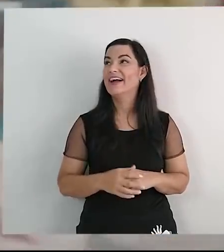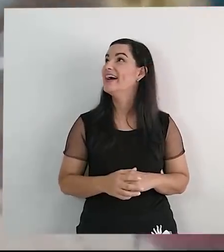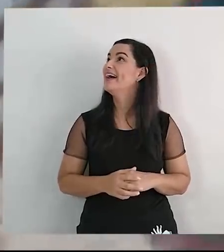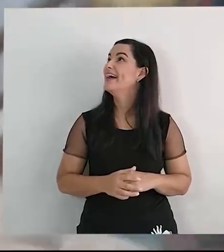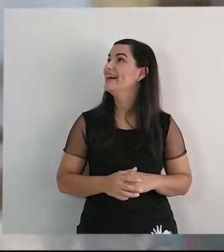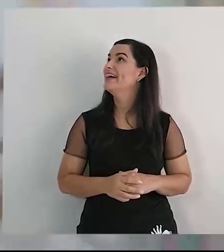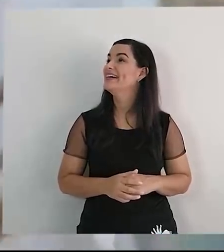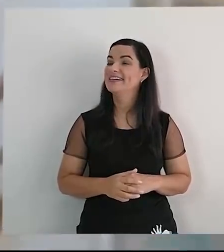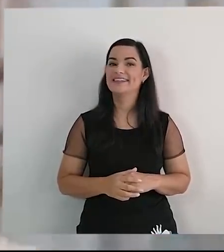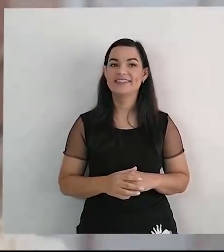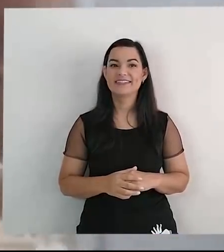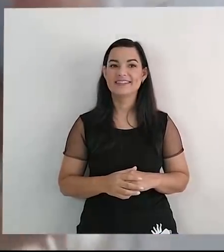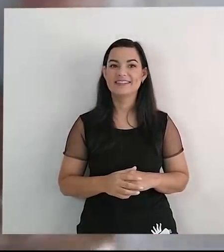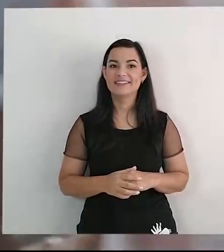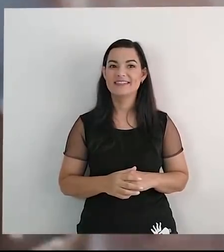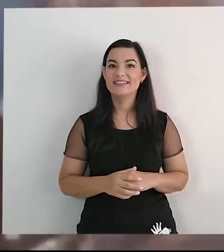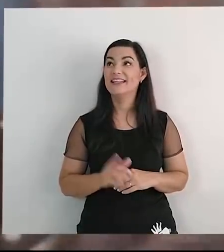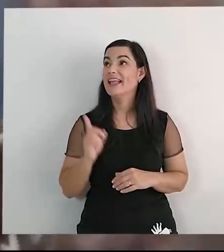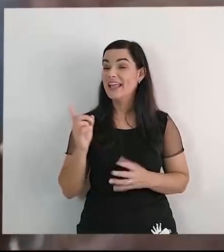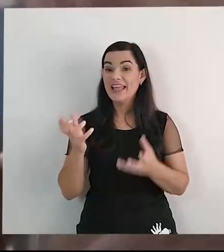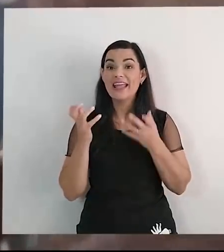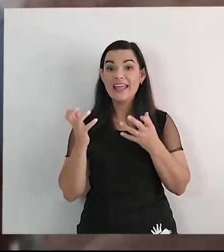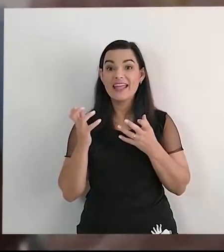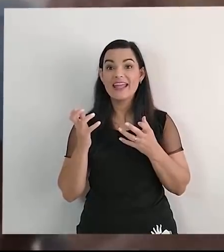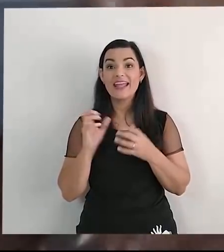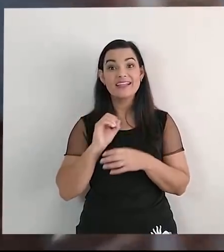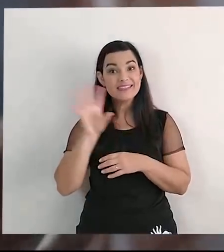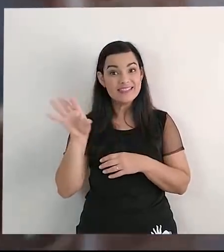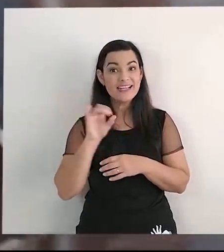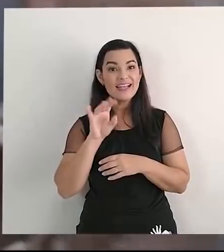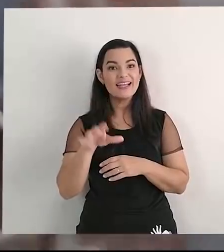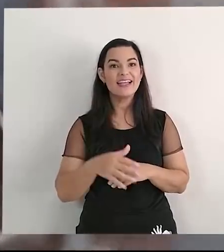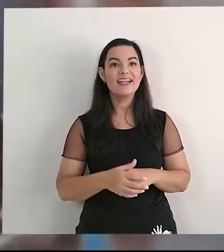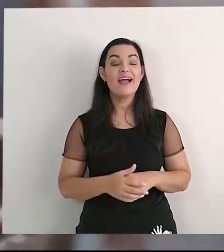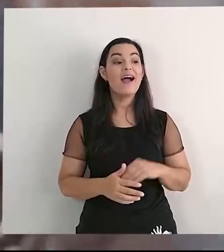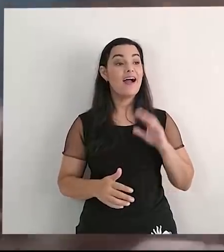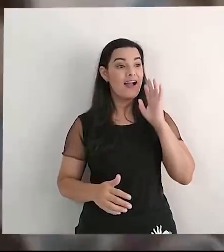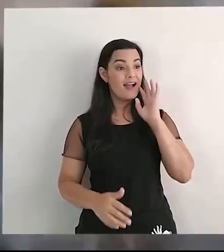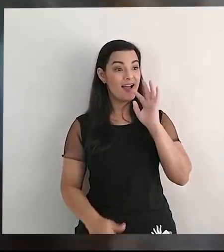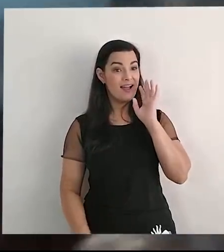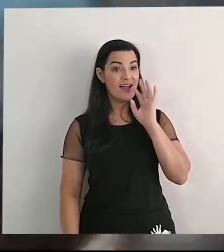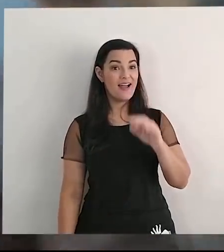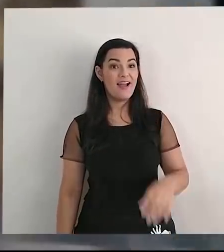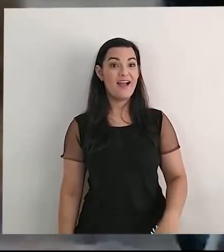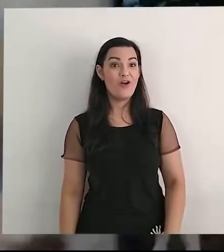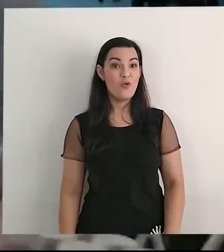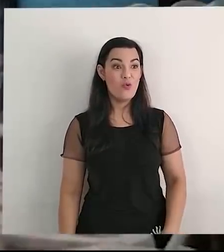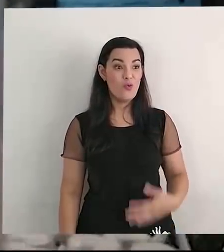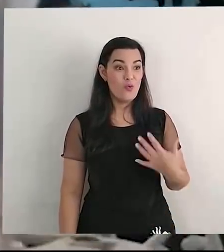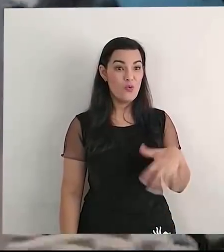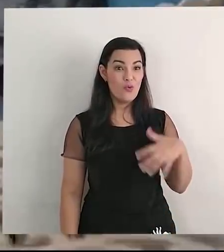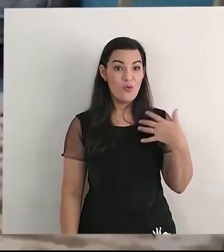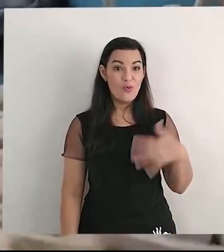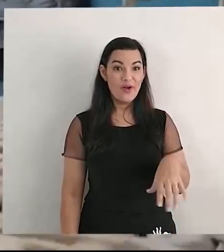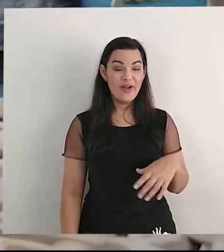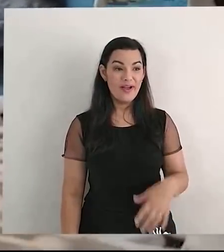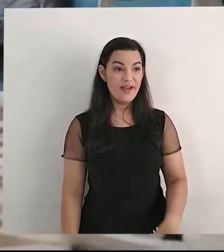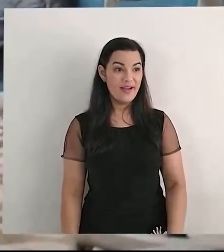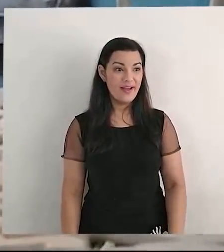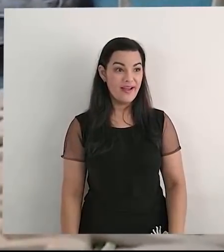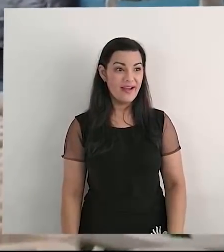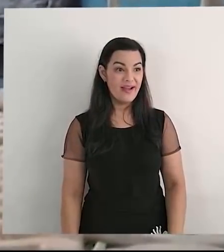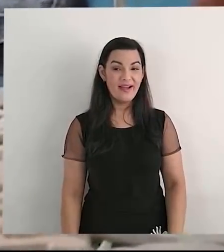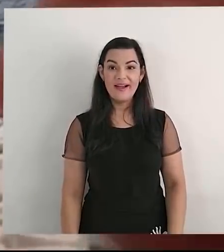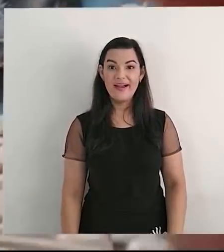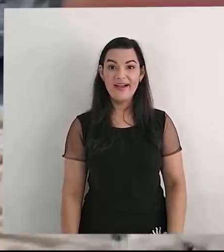Essa aqui tá batendo adoidada, ela já tava aqui em cima, ela tá adoidada pra sair. Entendi. Essa aqui que tá saindo.